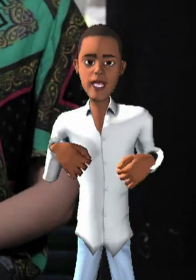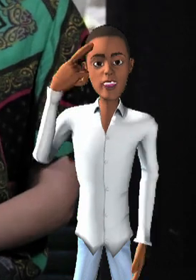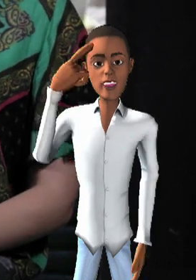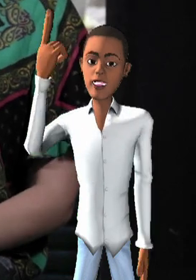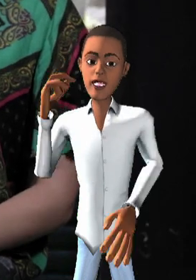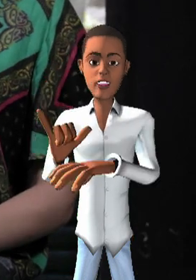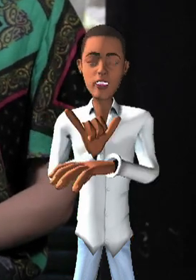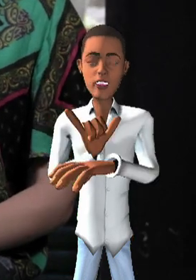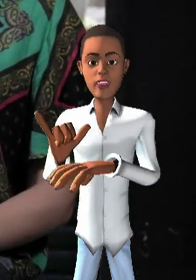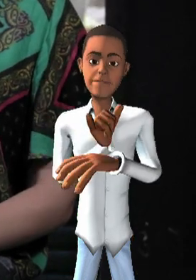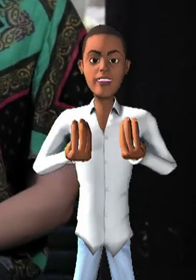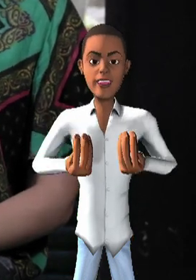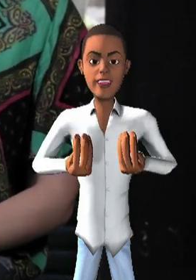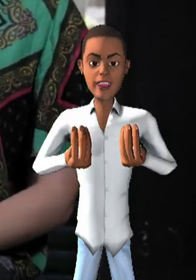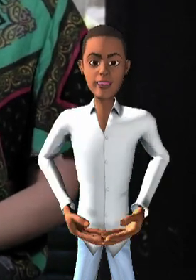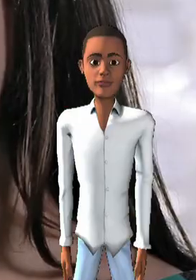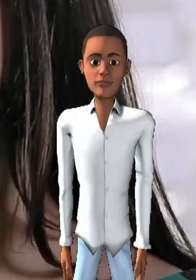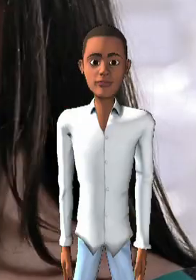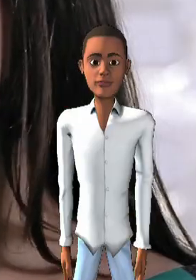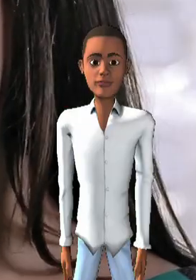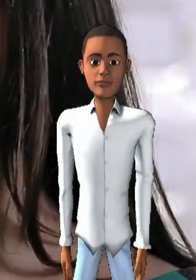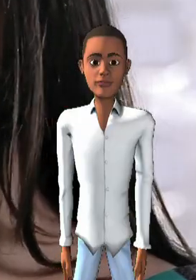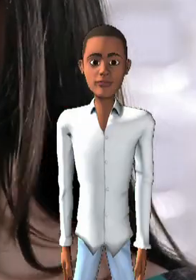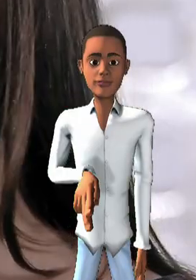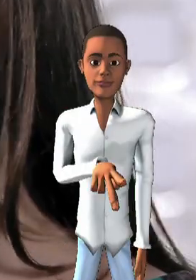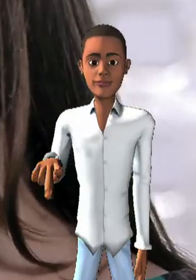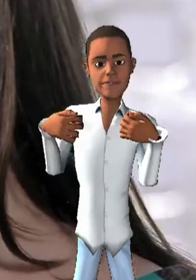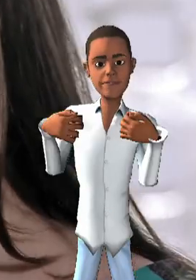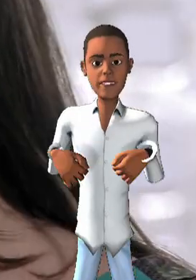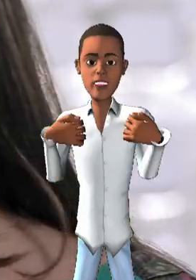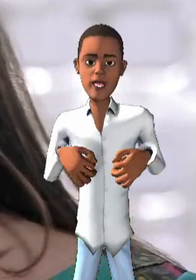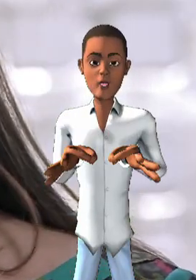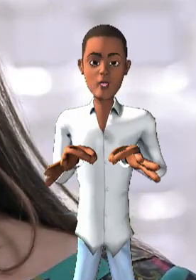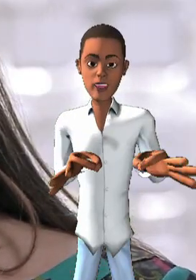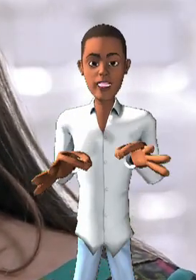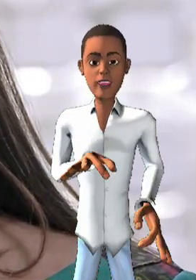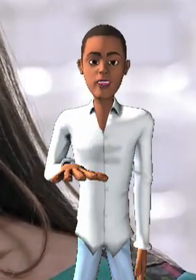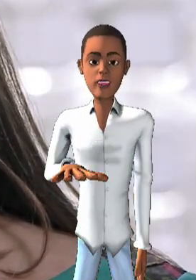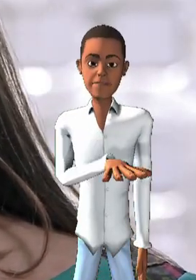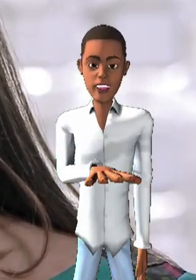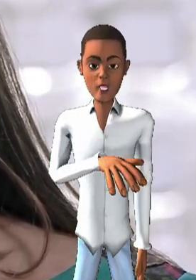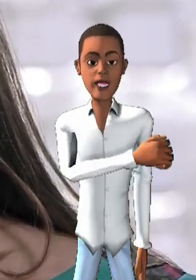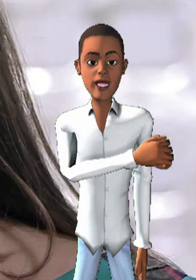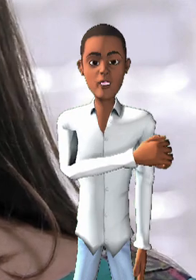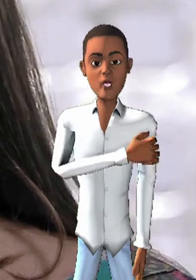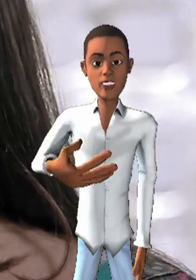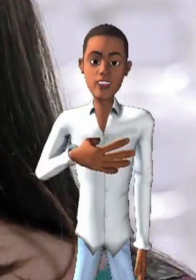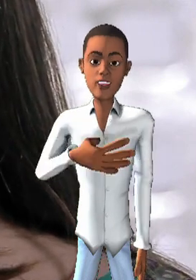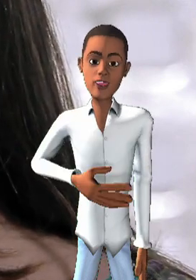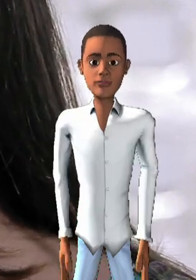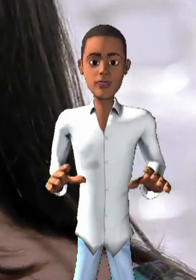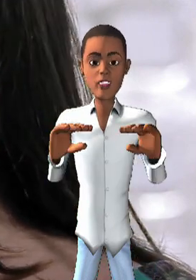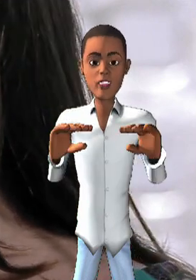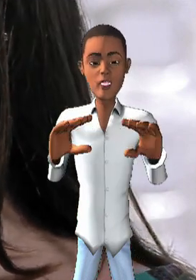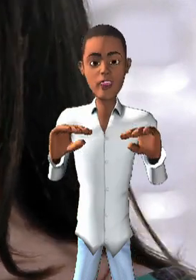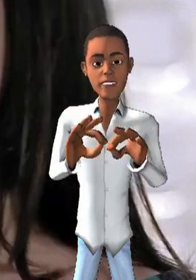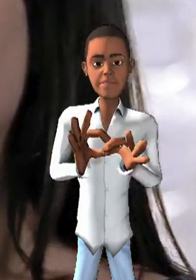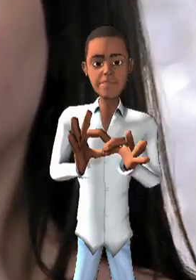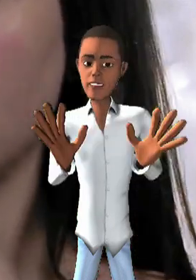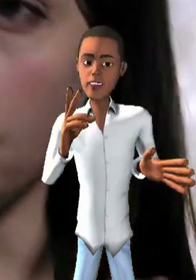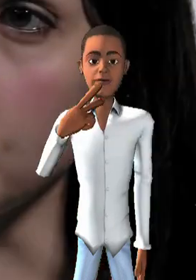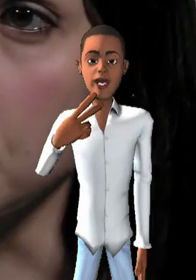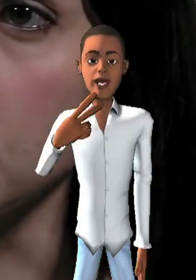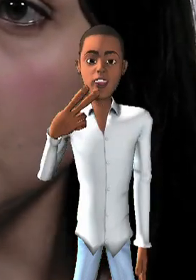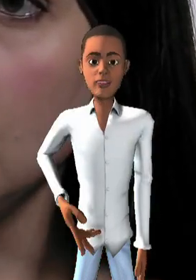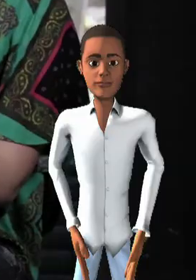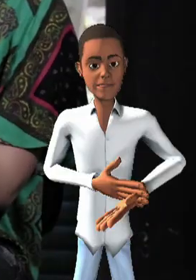a gente tem que pensar muito no como fazer isso, né? Então, o educador ele tem que proporcionar um ambiente de muita tolerância e um ambiente muito